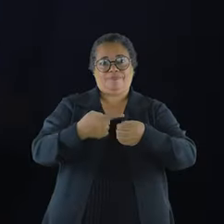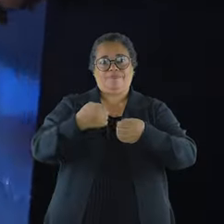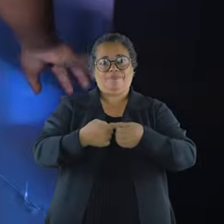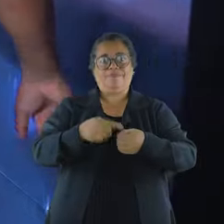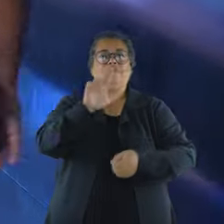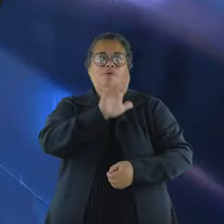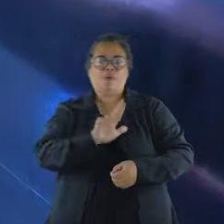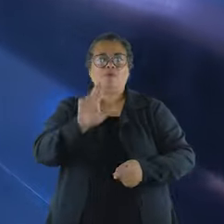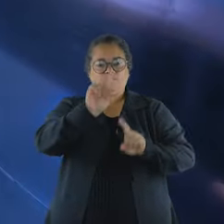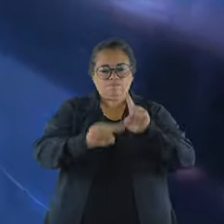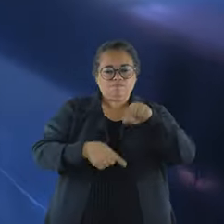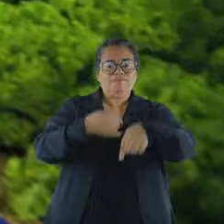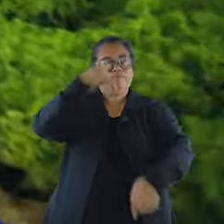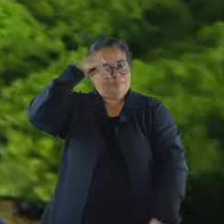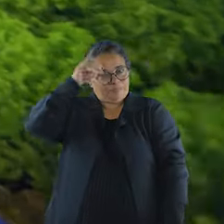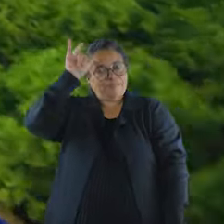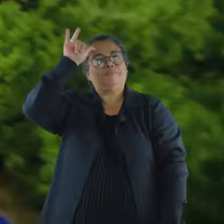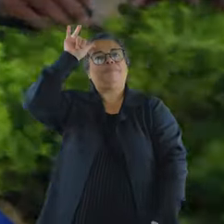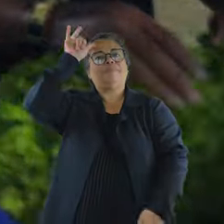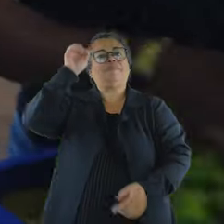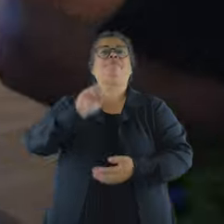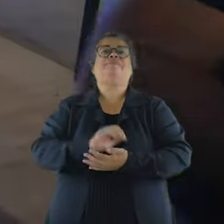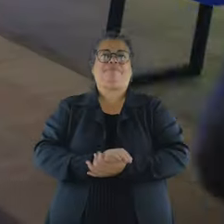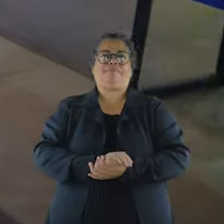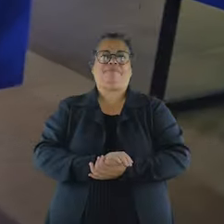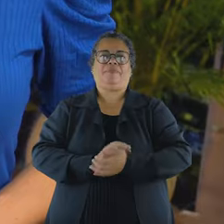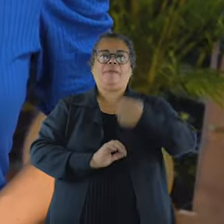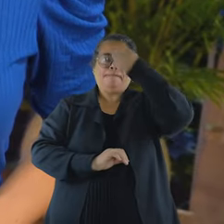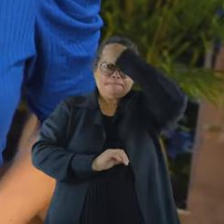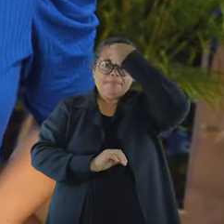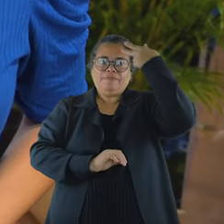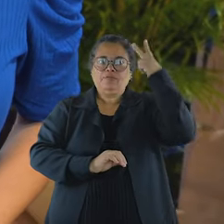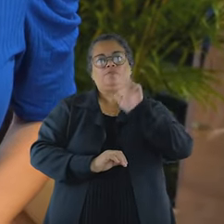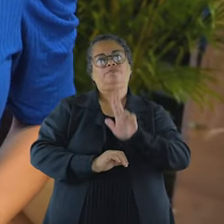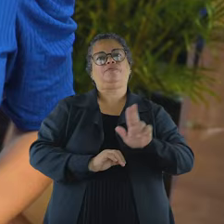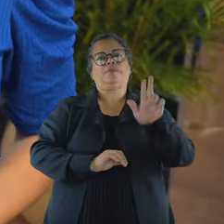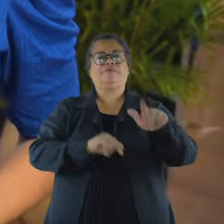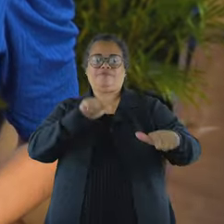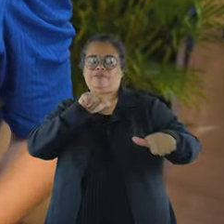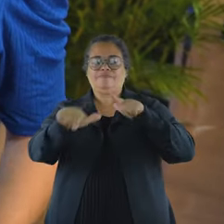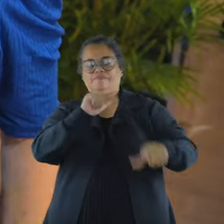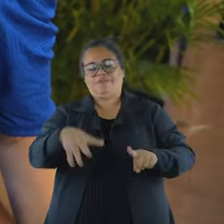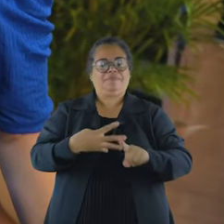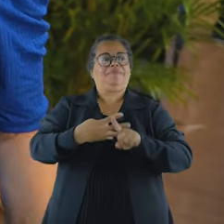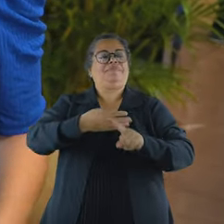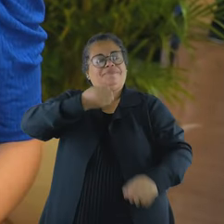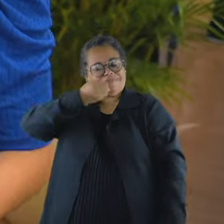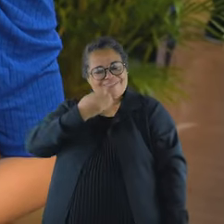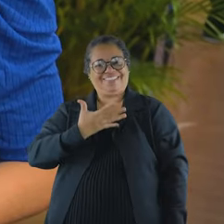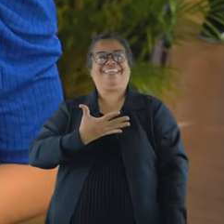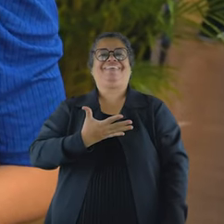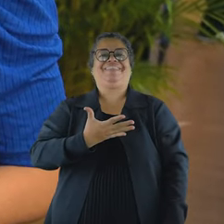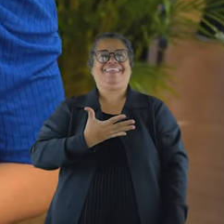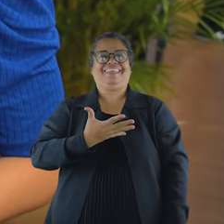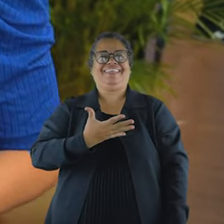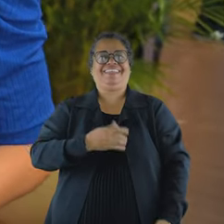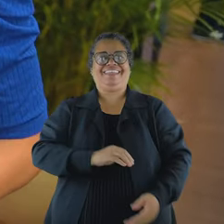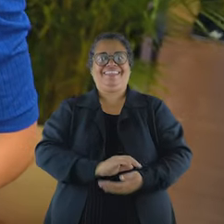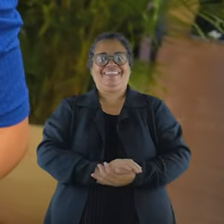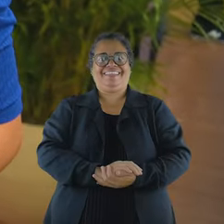mantendo Uberlândia sempre à frente na cidade e no campo. Prefeitura de Uberlândia, fazer mais, fazer bem.